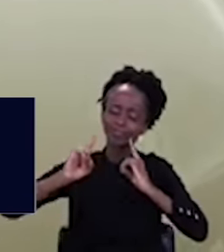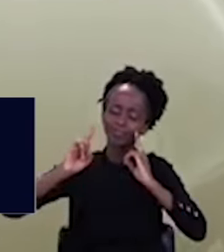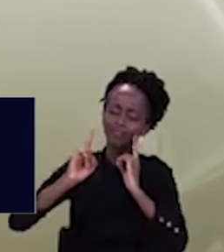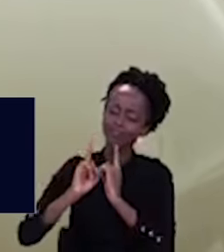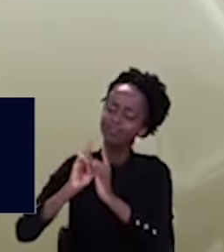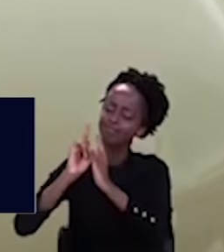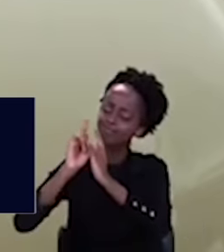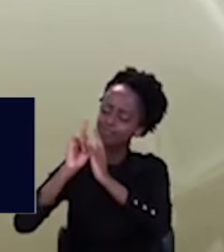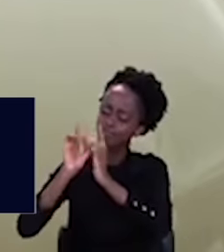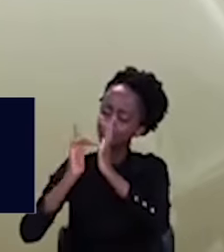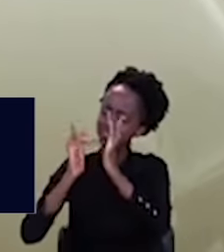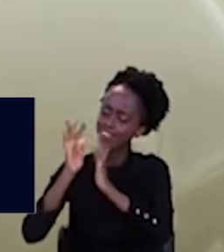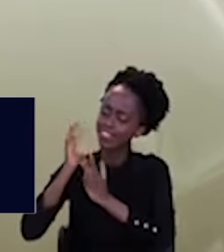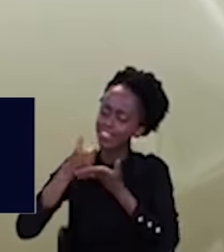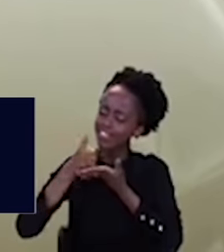Encontrar meu Salvador.